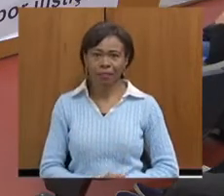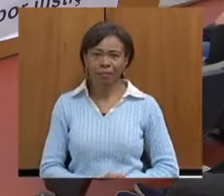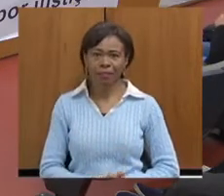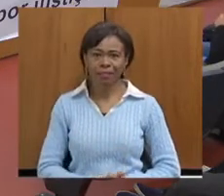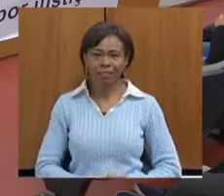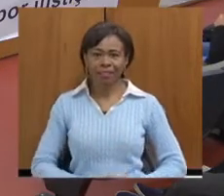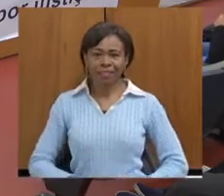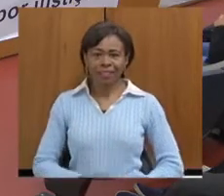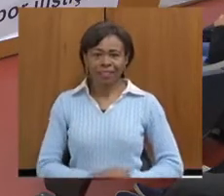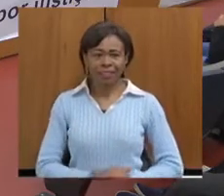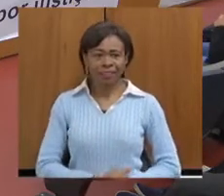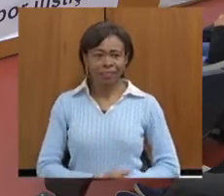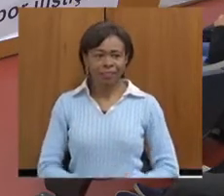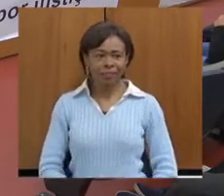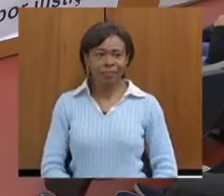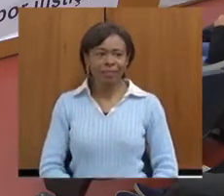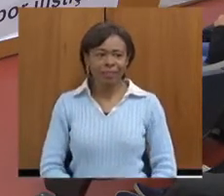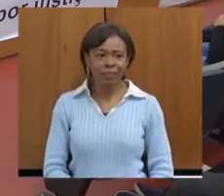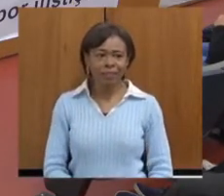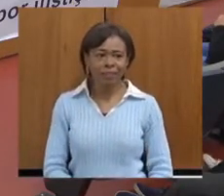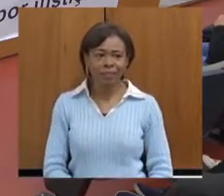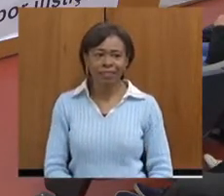E aí